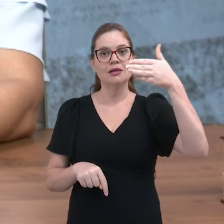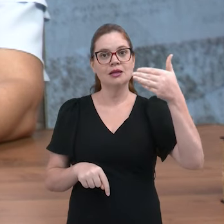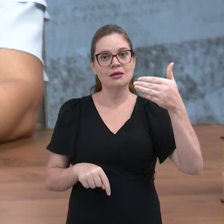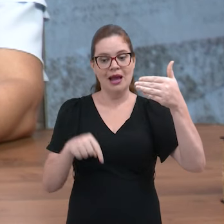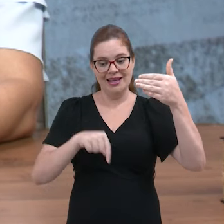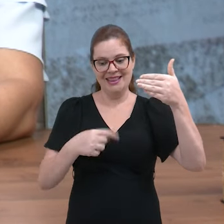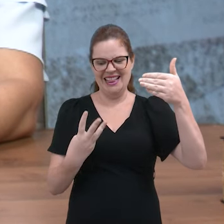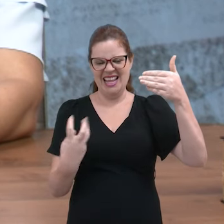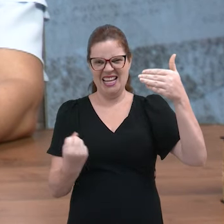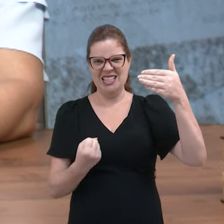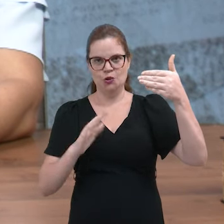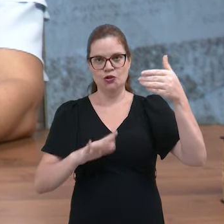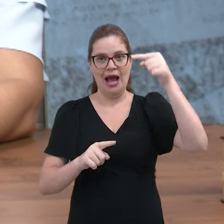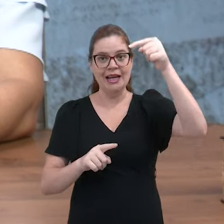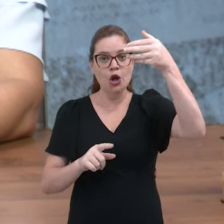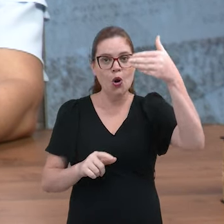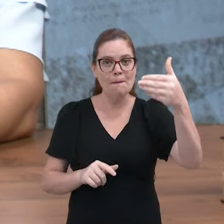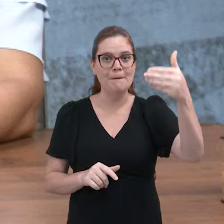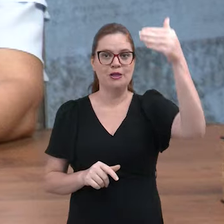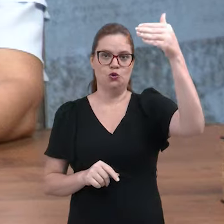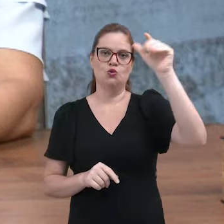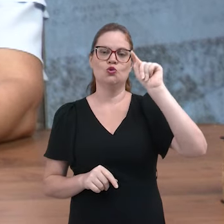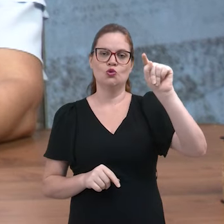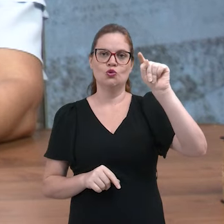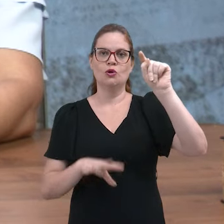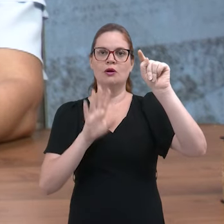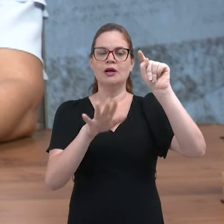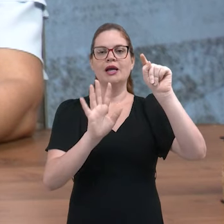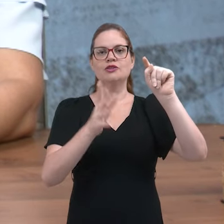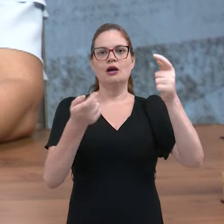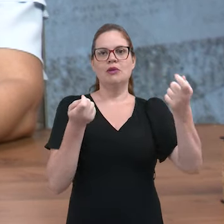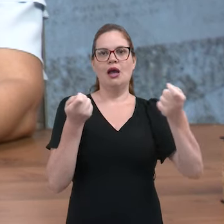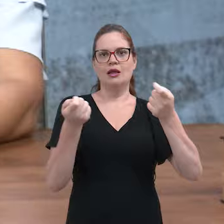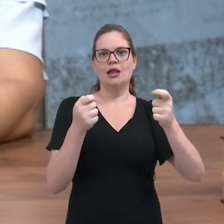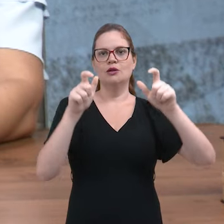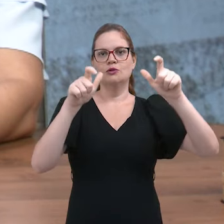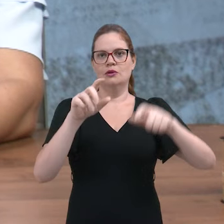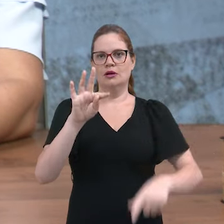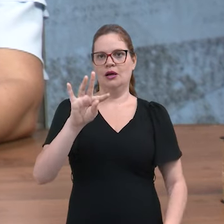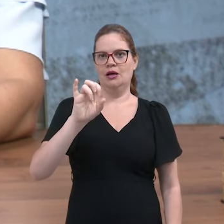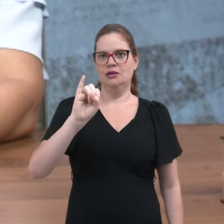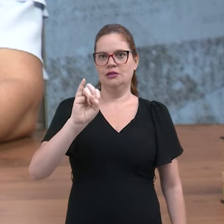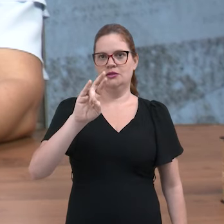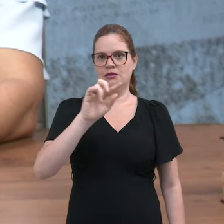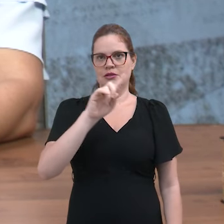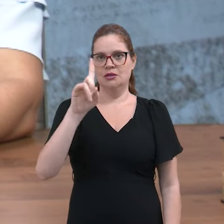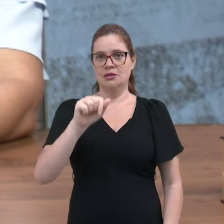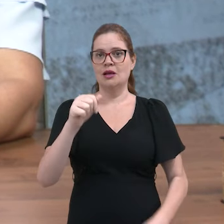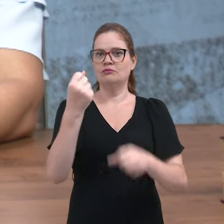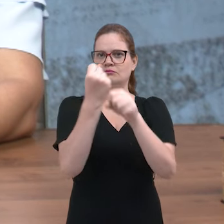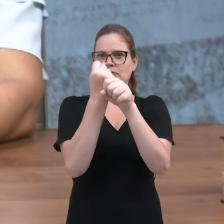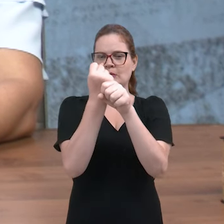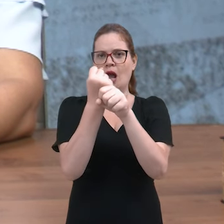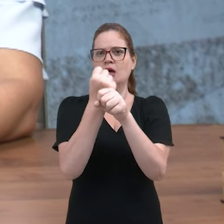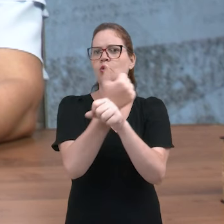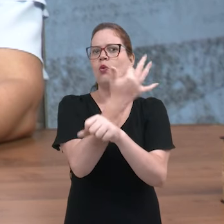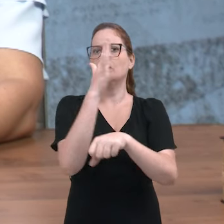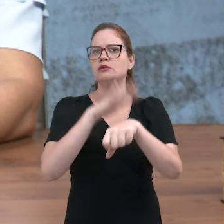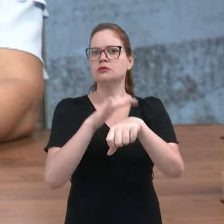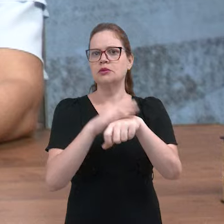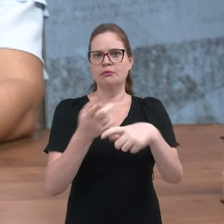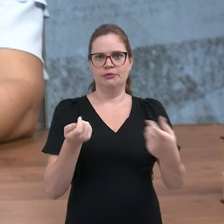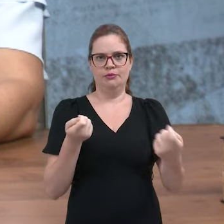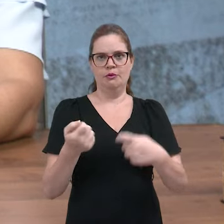começou a reinar sobre todo Israel em Tirzá e reinou 24 anos.